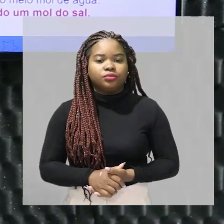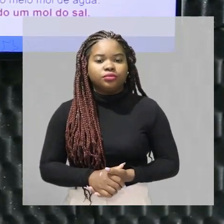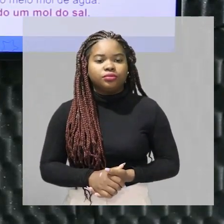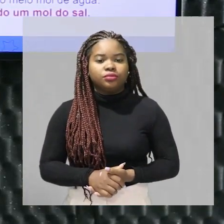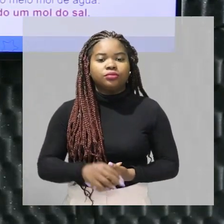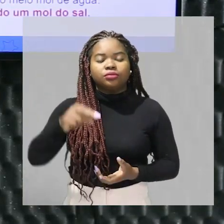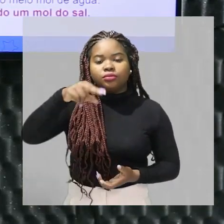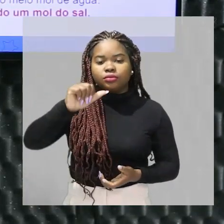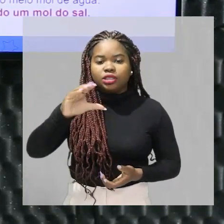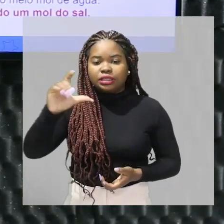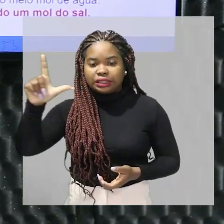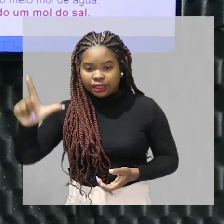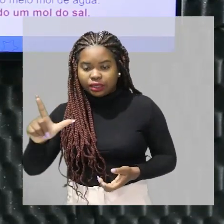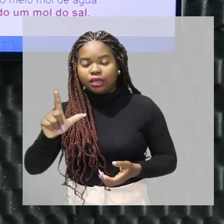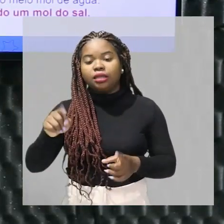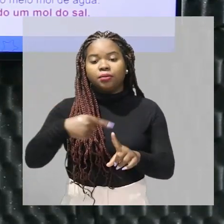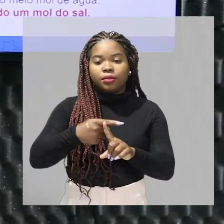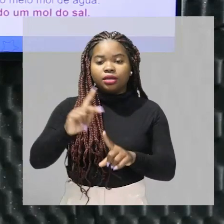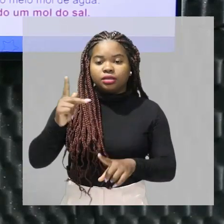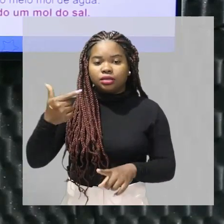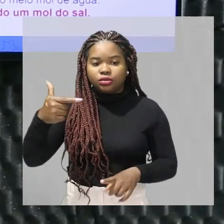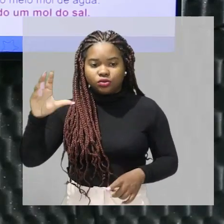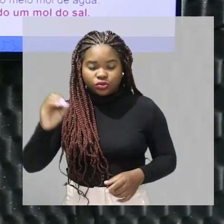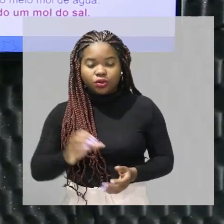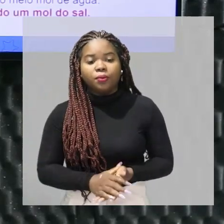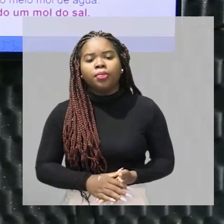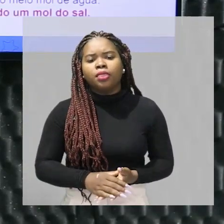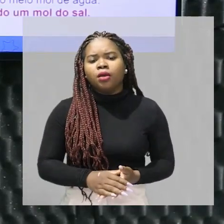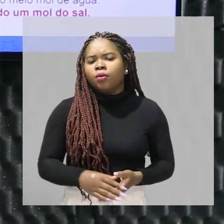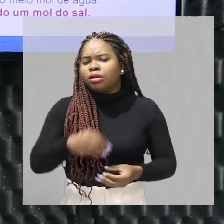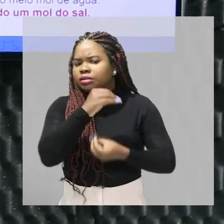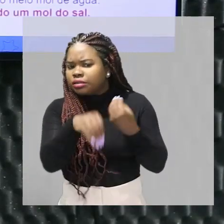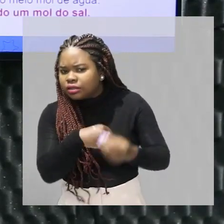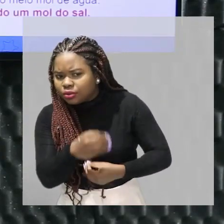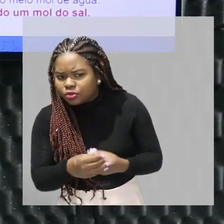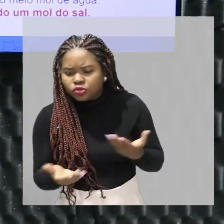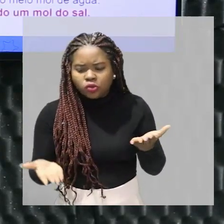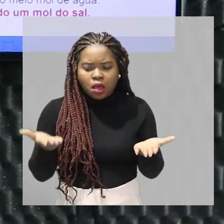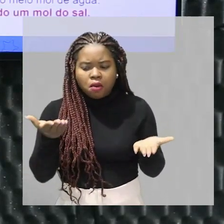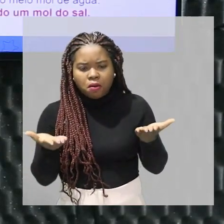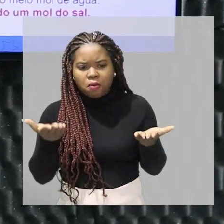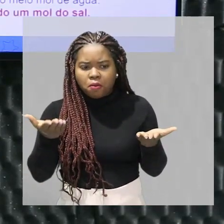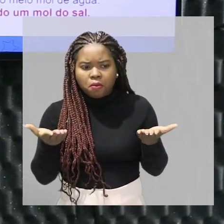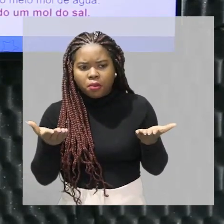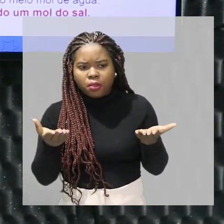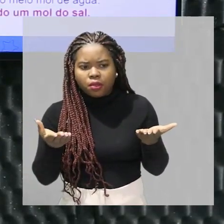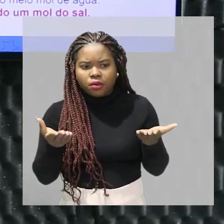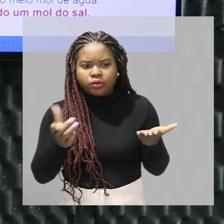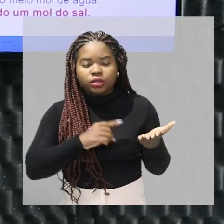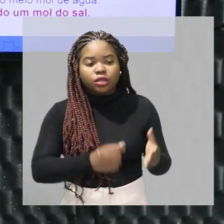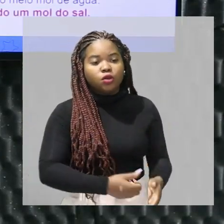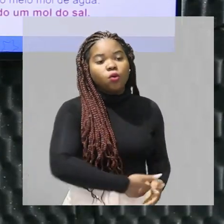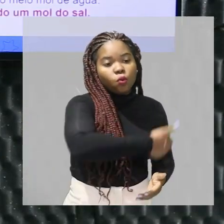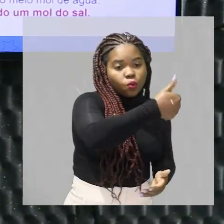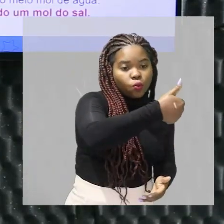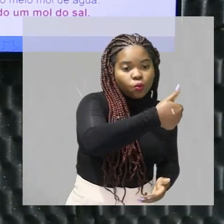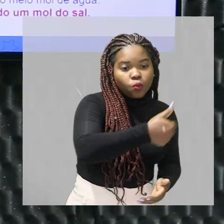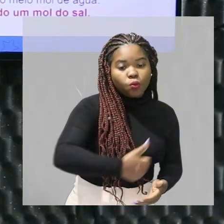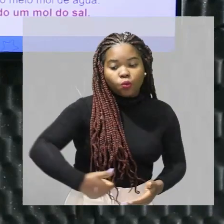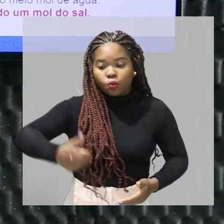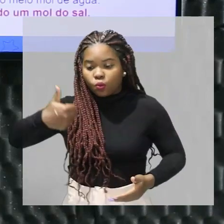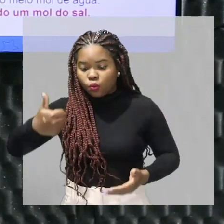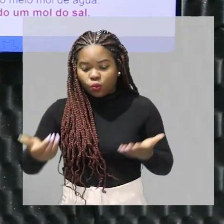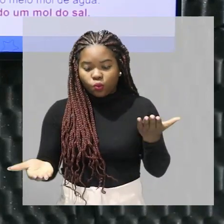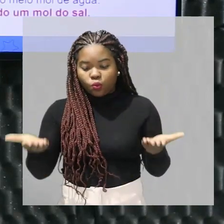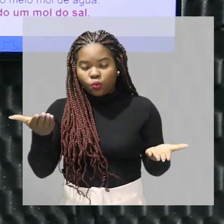água. Turminha, essa reação ela é proporcional com os coeficientes 1 para 1,